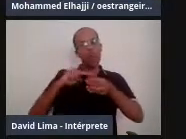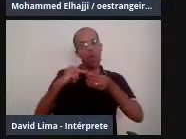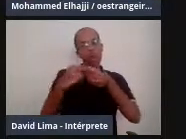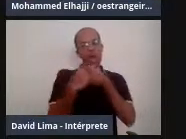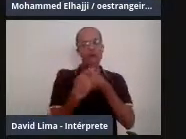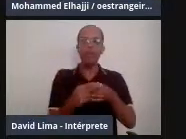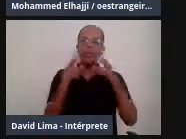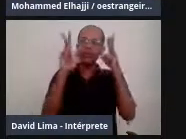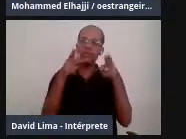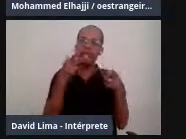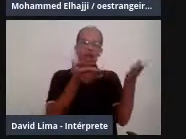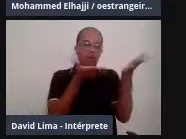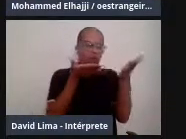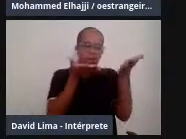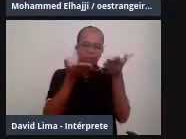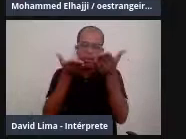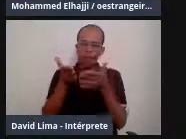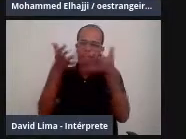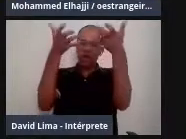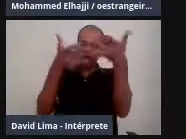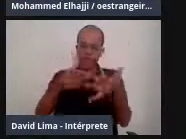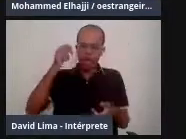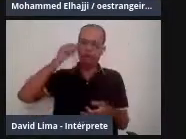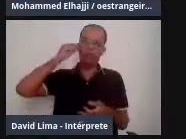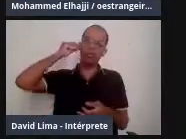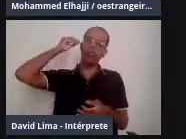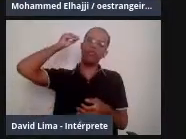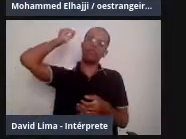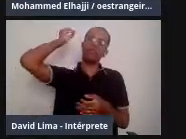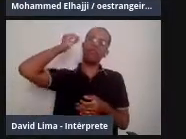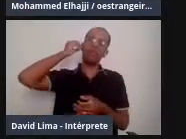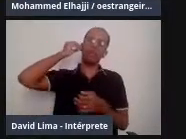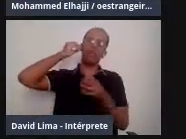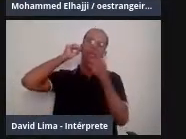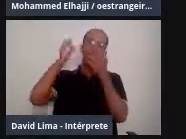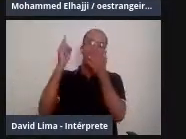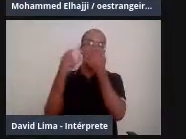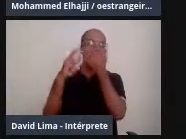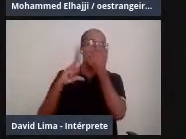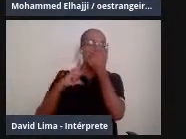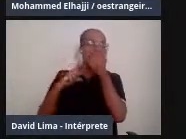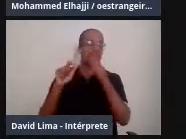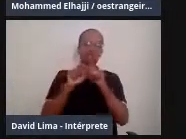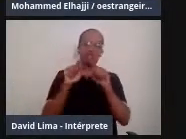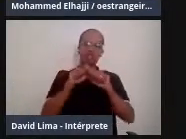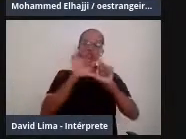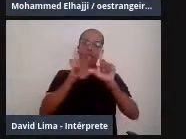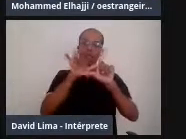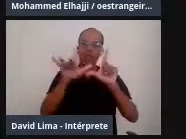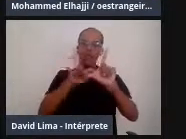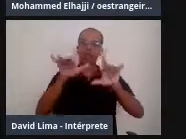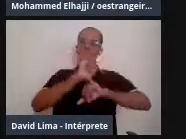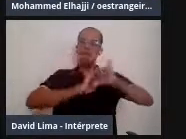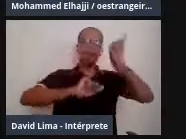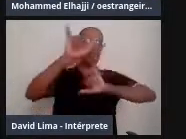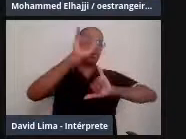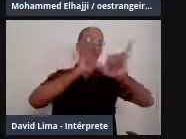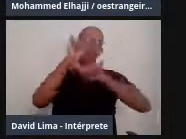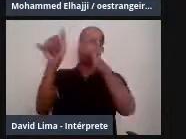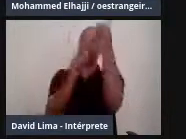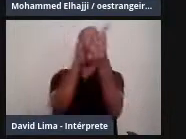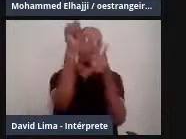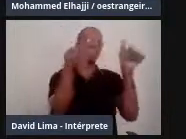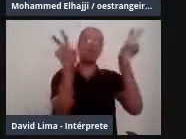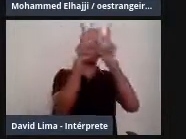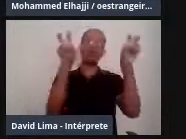Fronteiras para a Unicamp também. Então, nós fizemos essa plataforma, né, para tentar divulgar ações e notícias sobre a questão